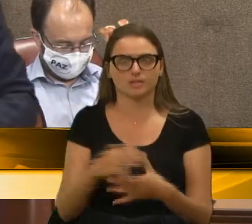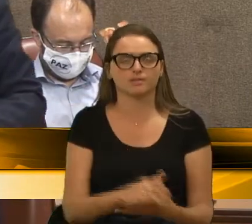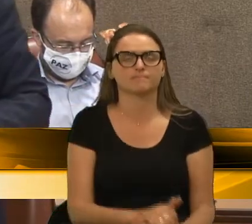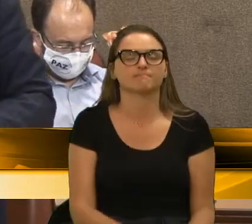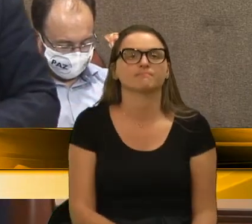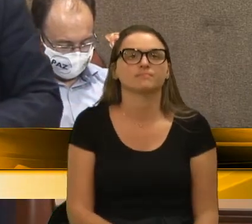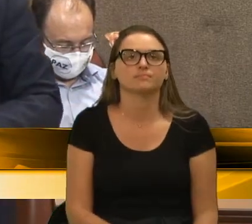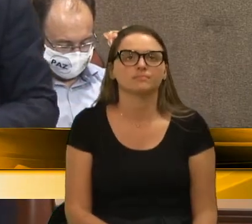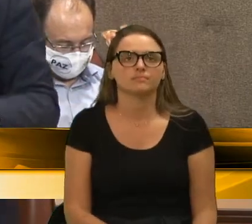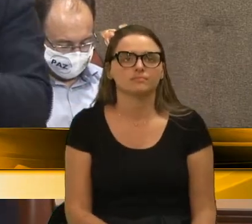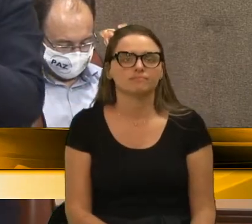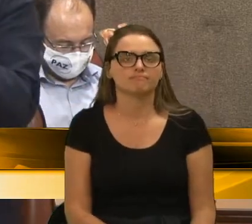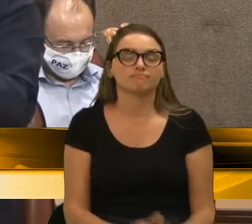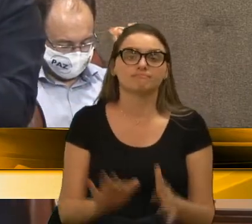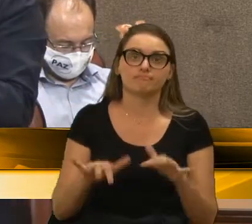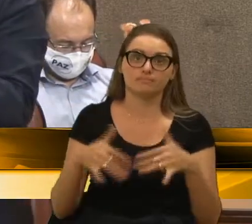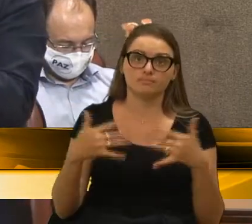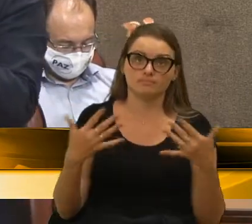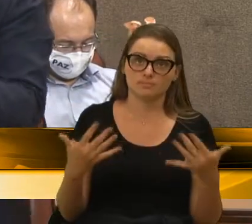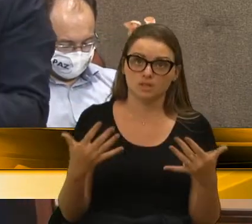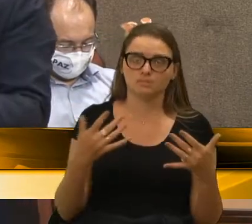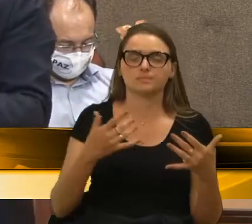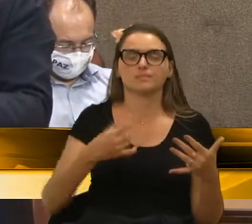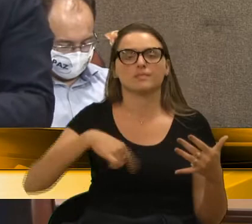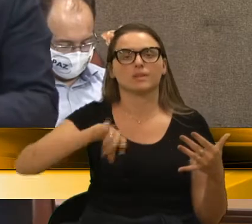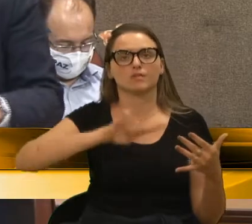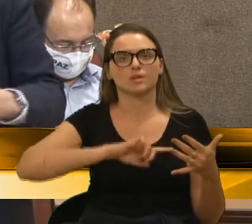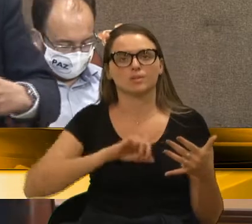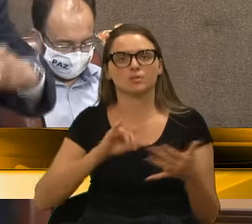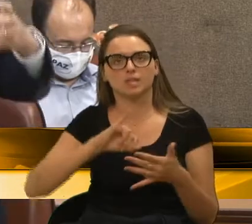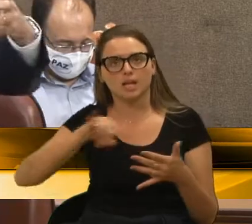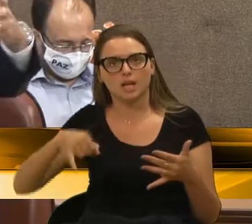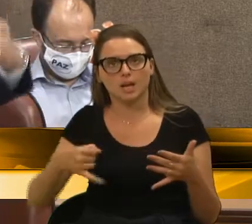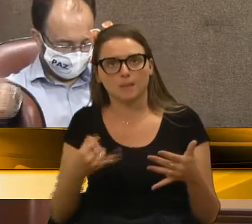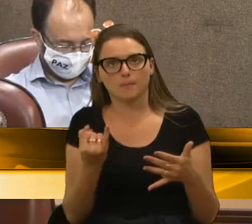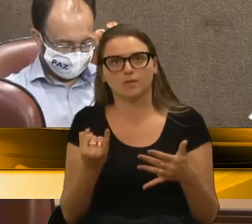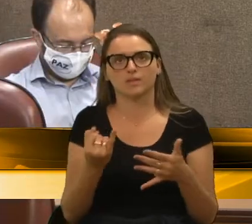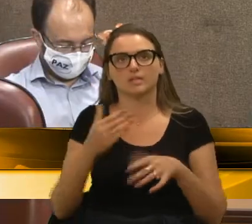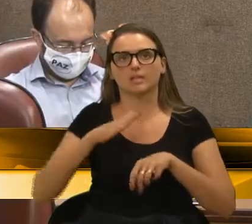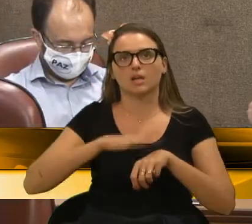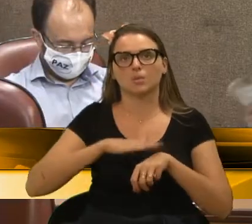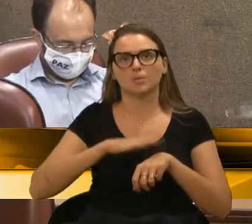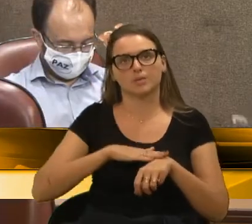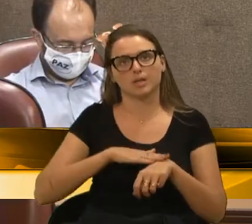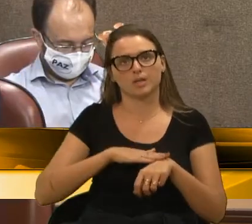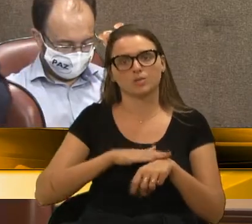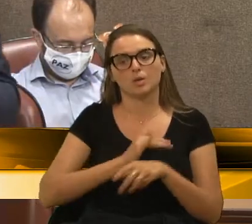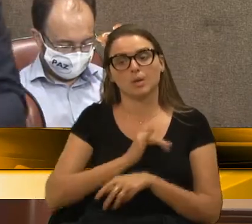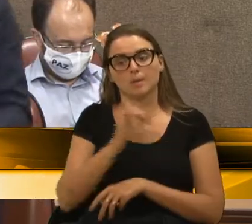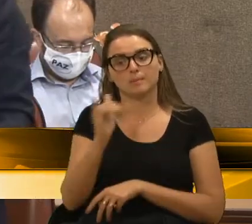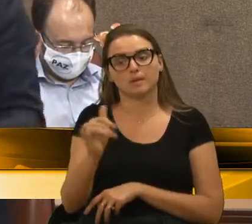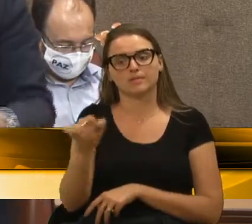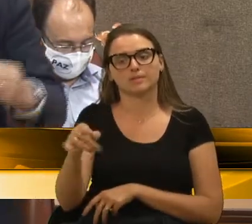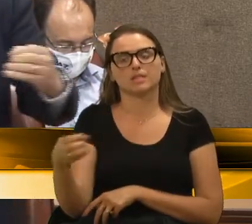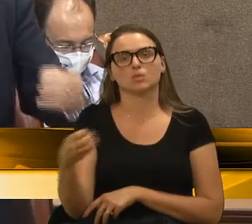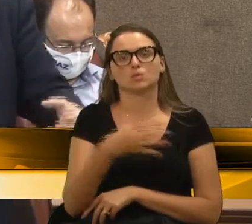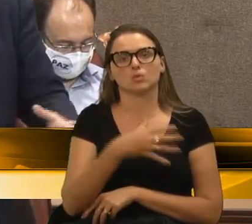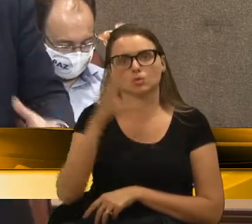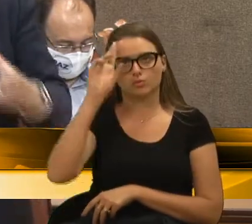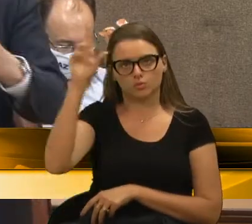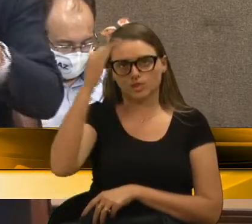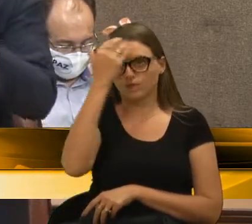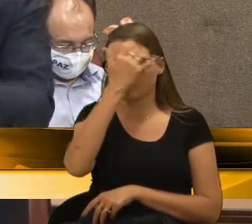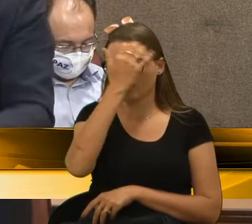convicção. Então, vamos aproveitar este momento, né, para deixar o nosso recado aqui ao próximo prefeito Adilói, a vice Paula,